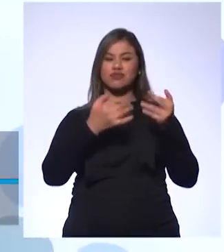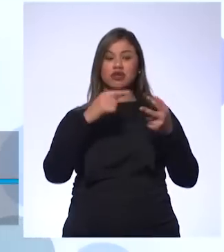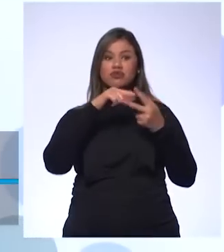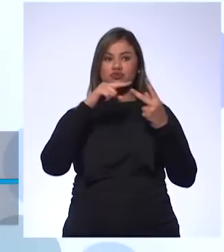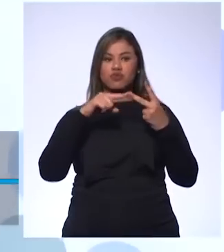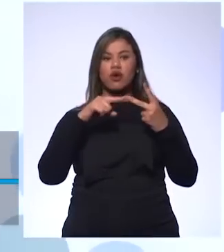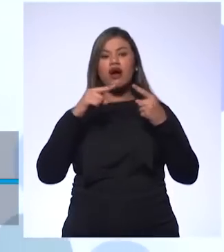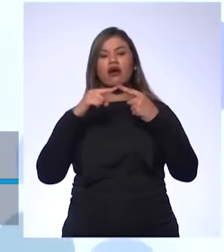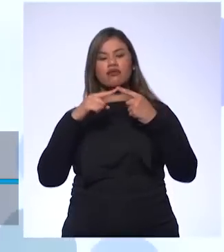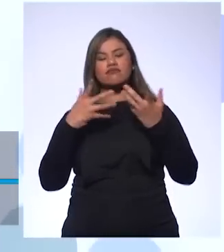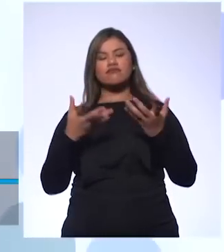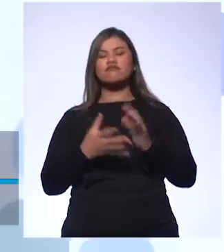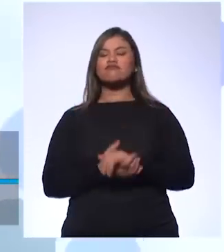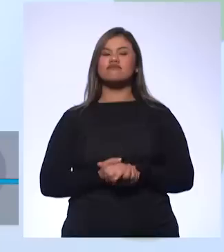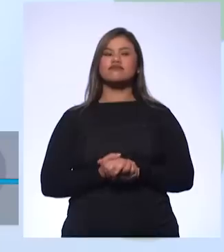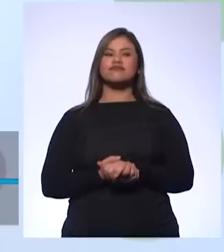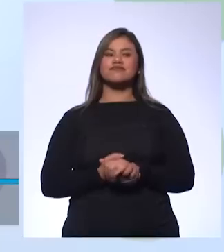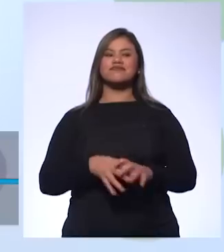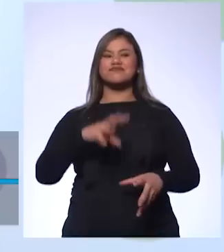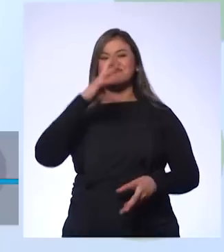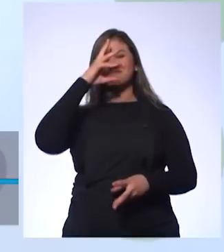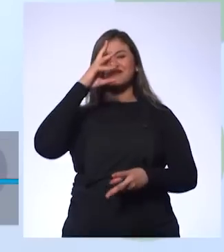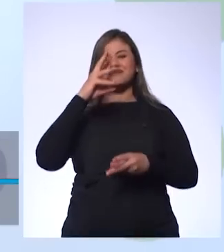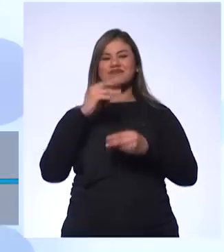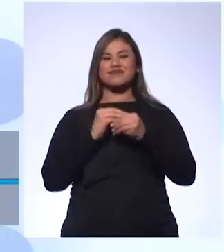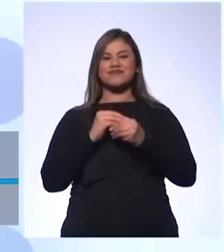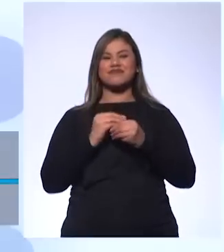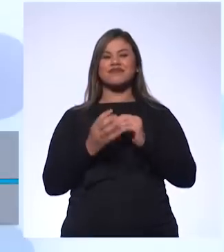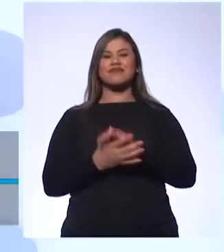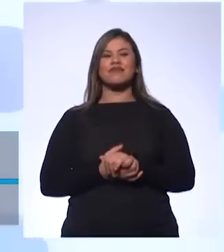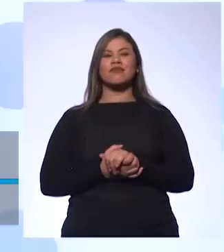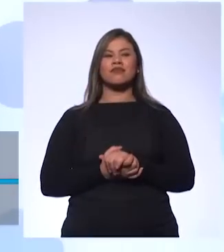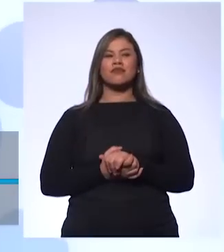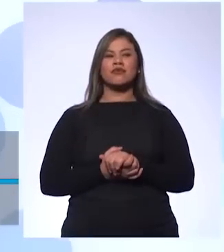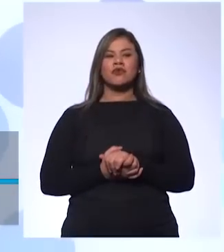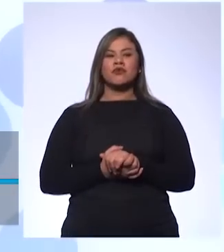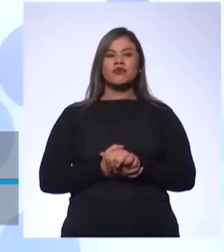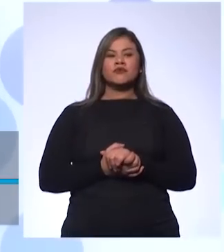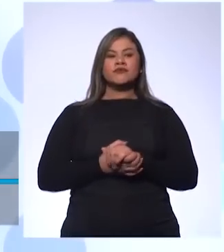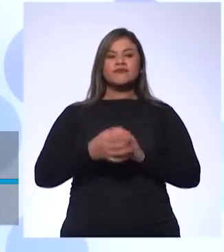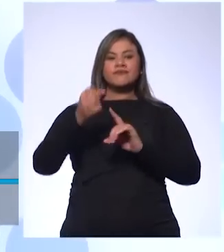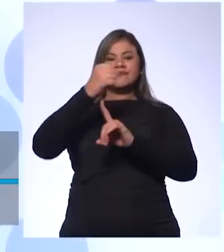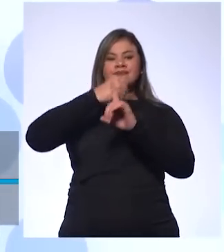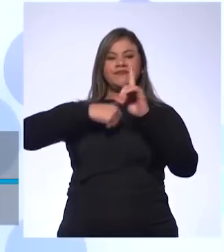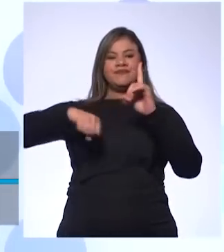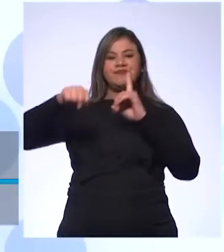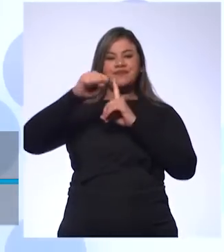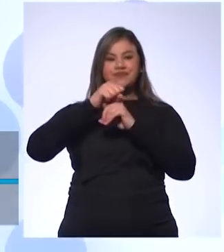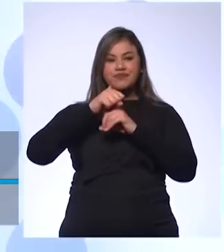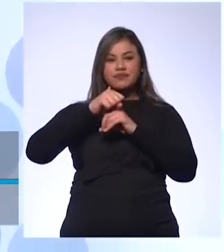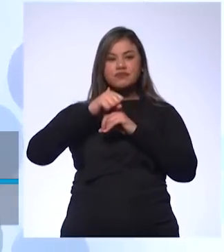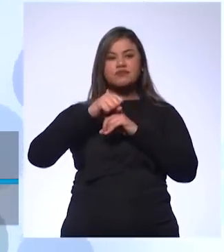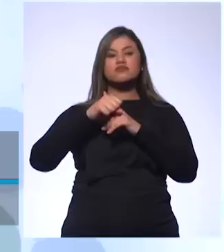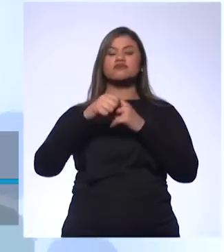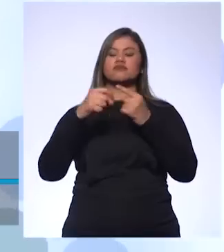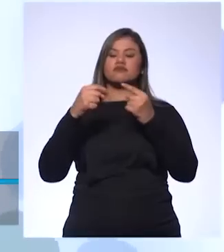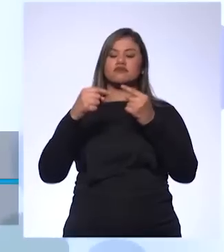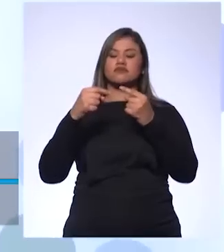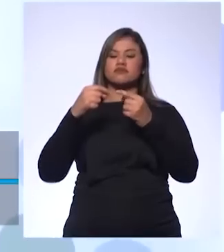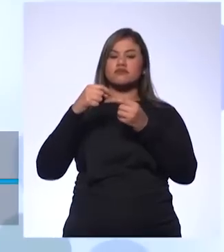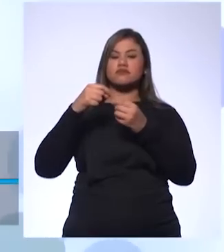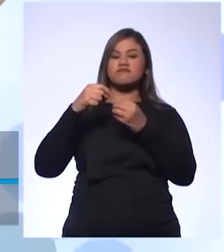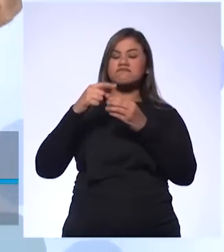É. Resumindo, Resumindo, a exclusão social é um processo, infelizmente, de